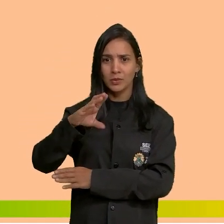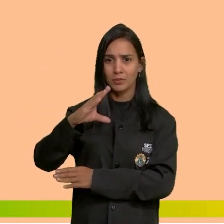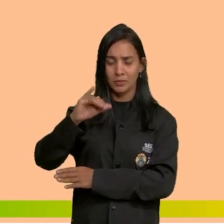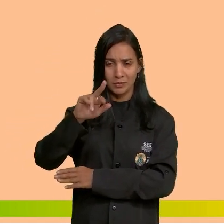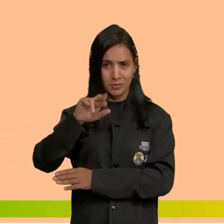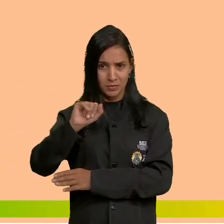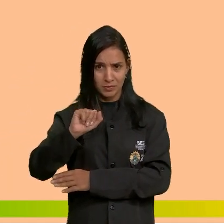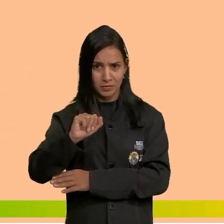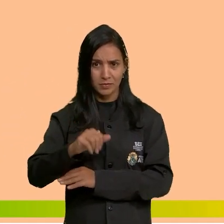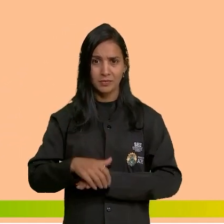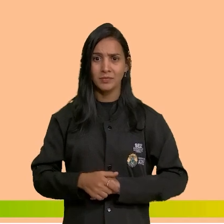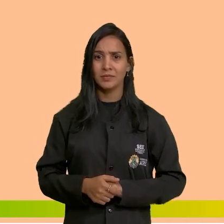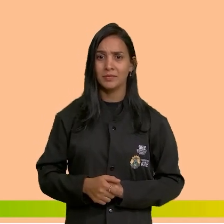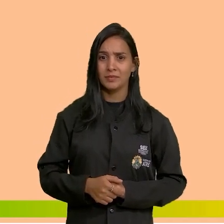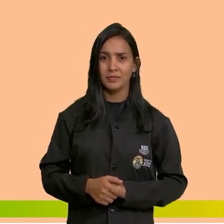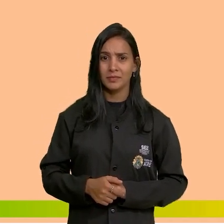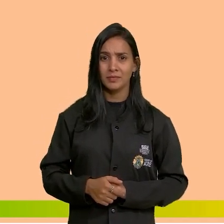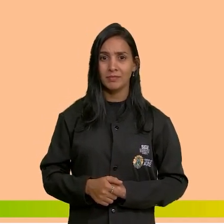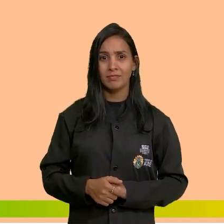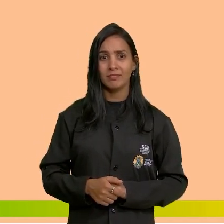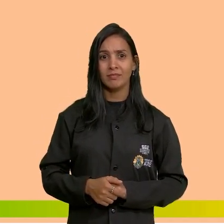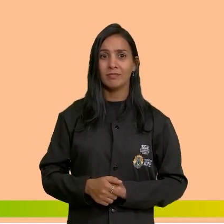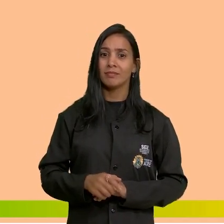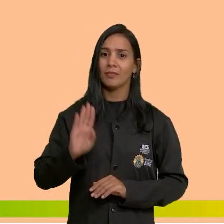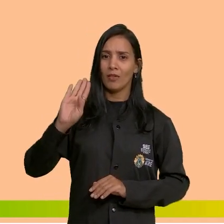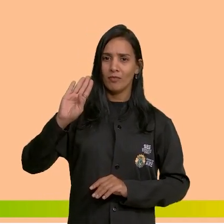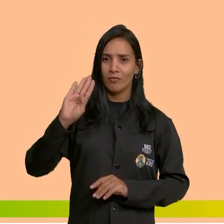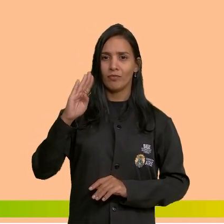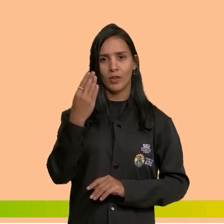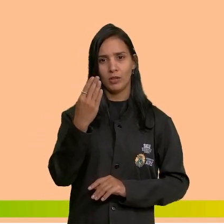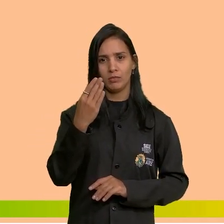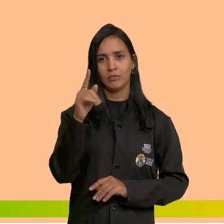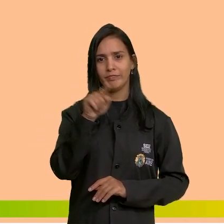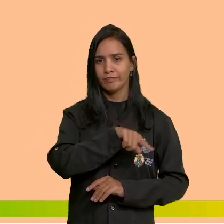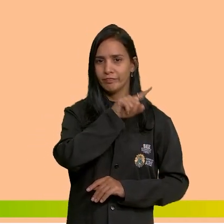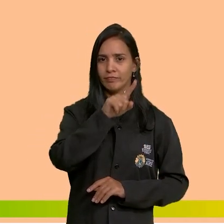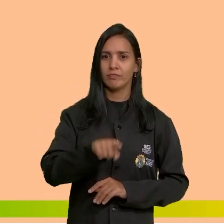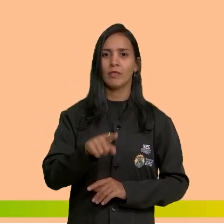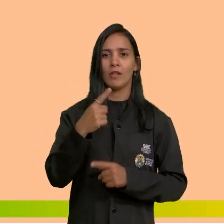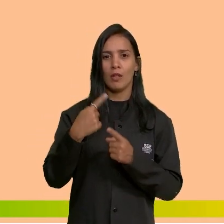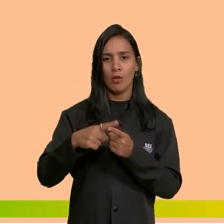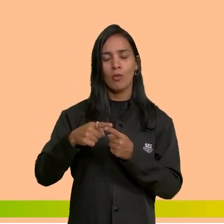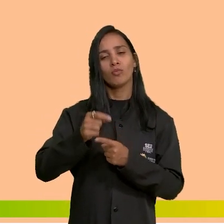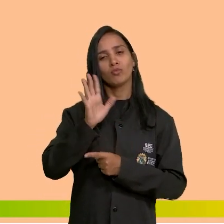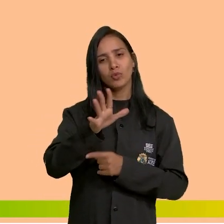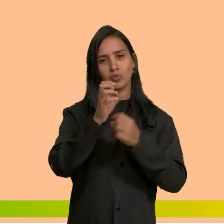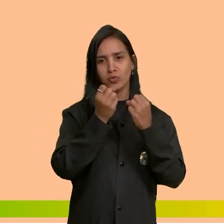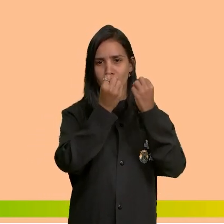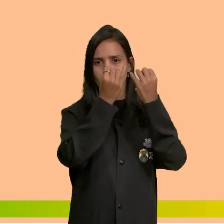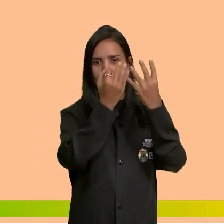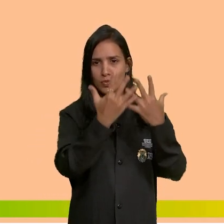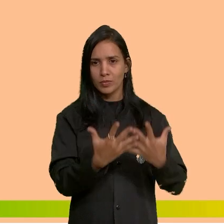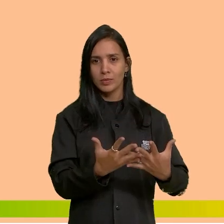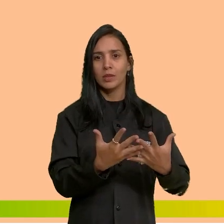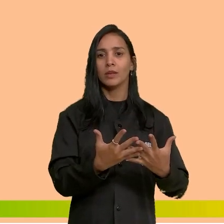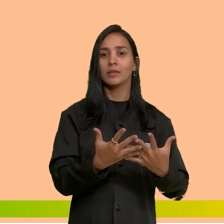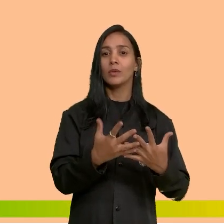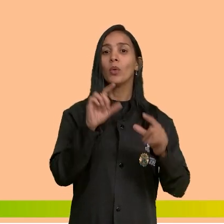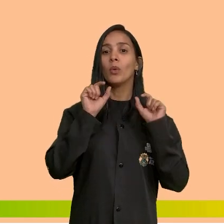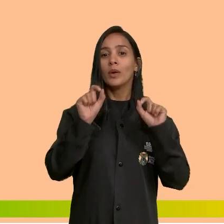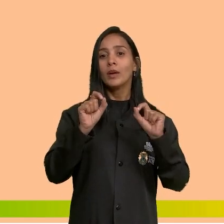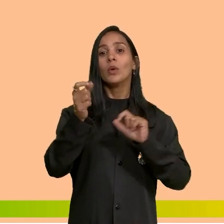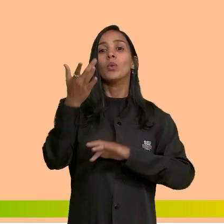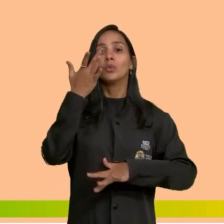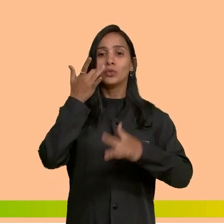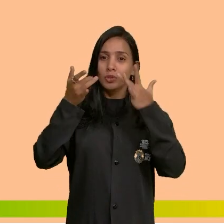Então, essa afirmação, ela é falsa, porque como bem nós vimos, o teatro, ele